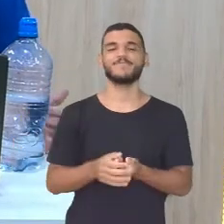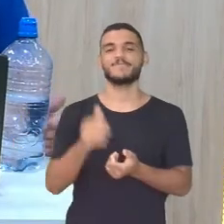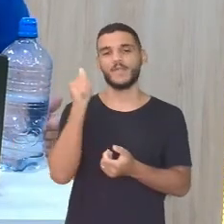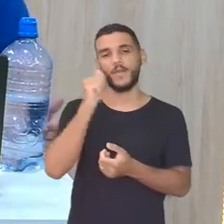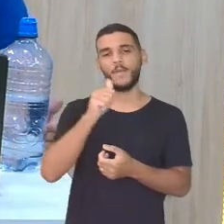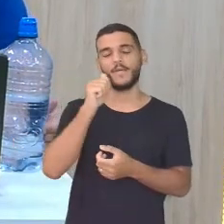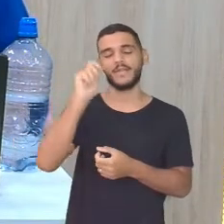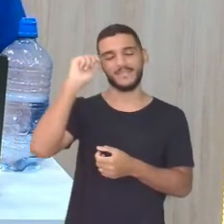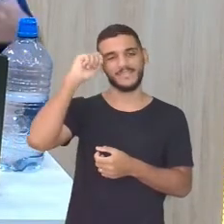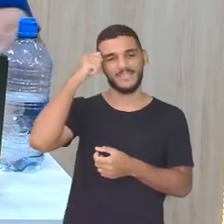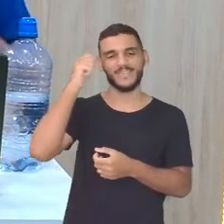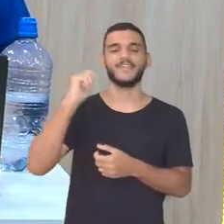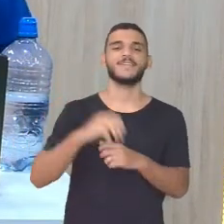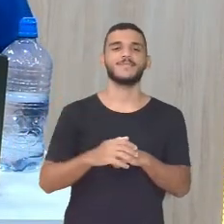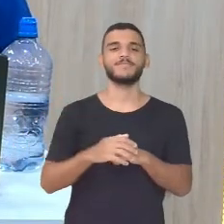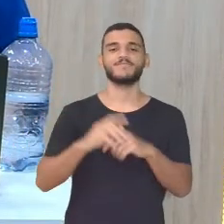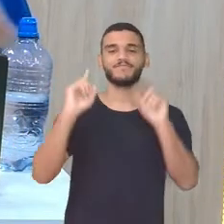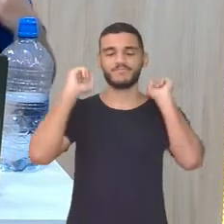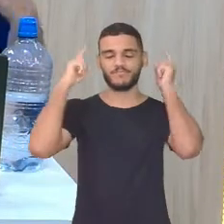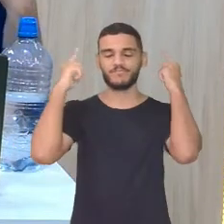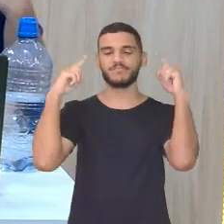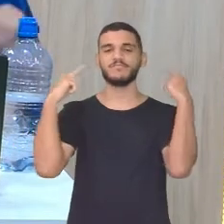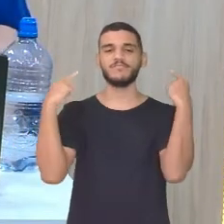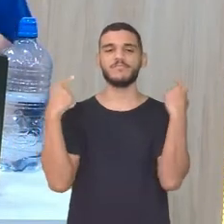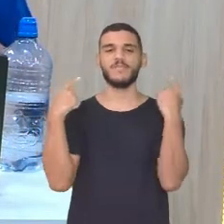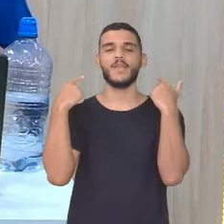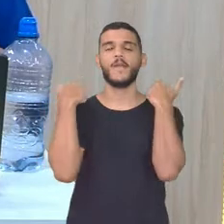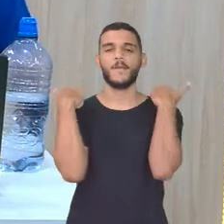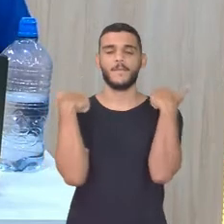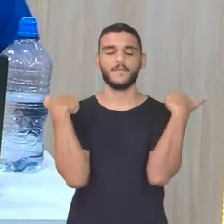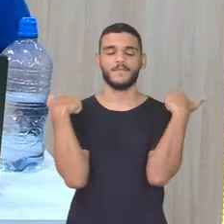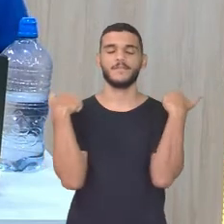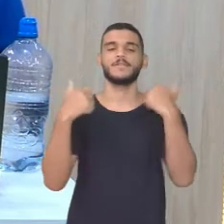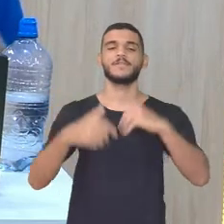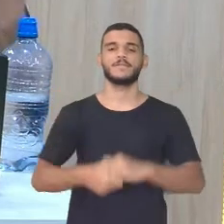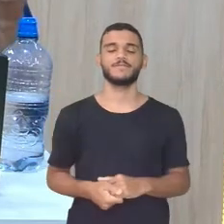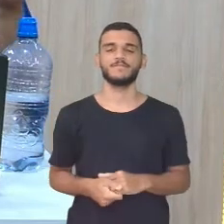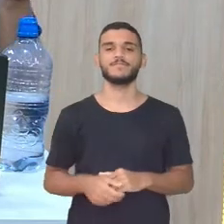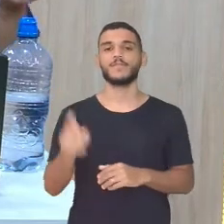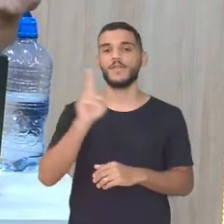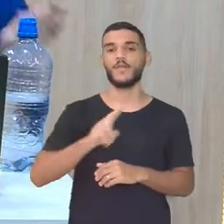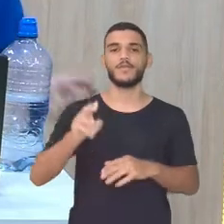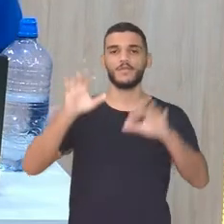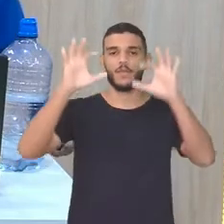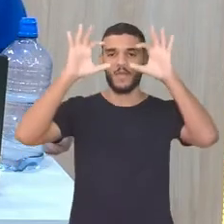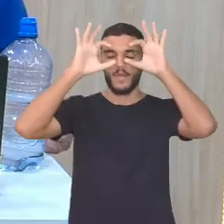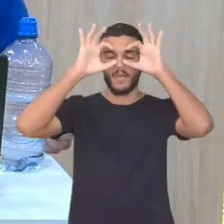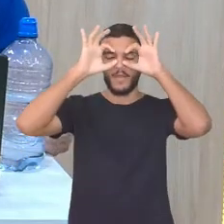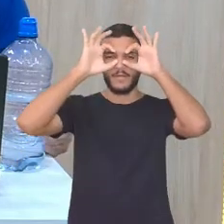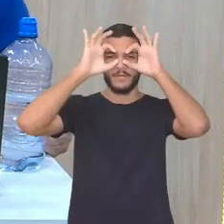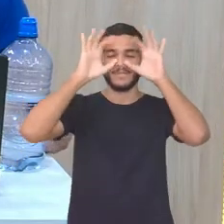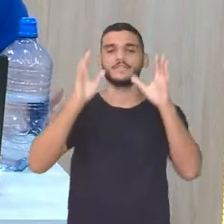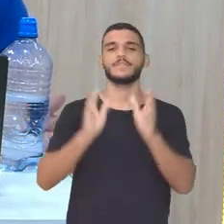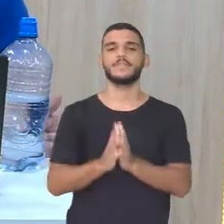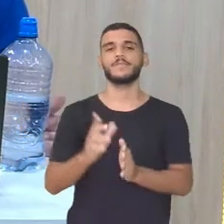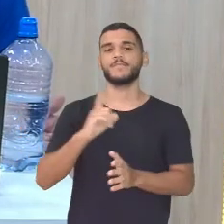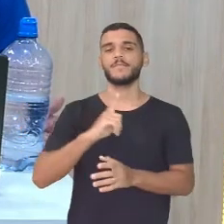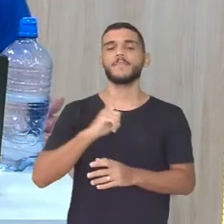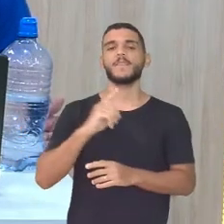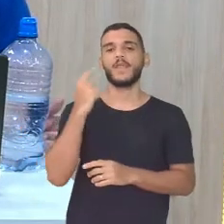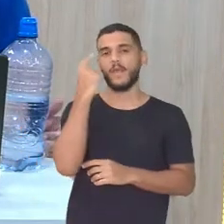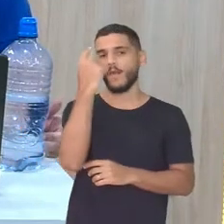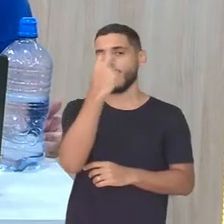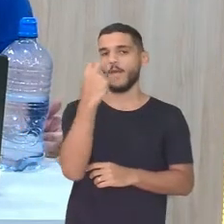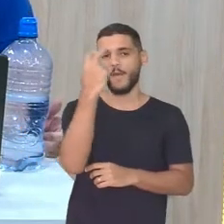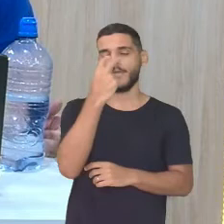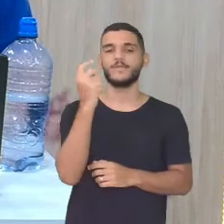mulher negra de cabelos pretos, cacheados na altura dos ombros. Os óculos arredondados, tenho olhos escuros e hoje